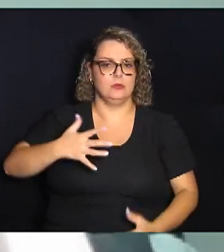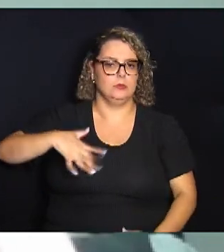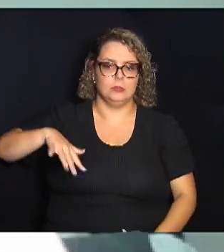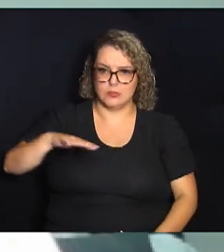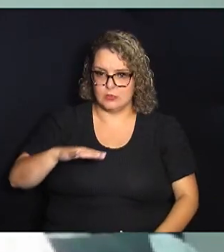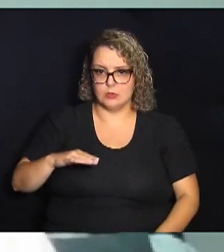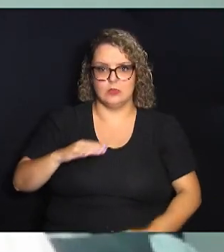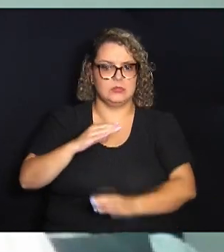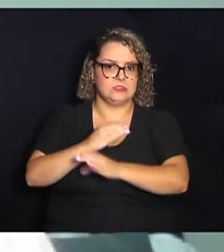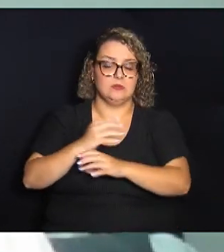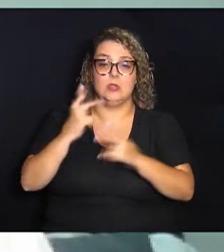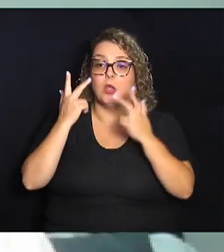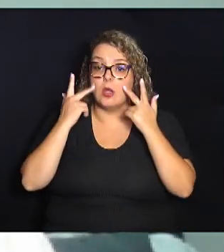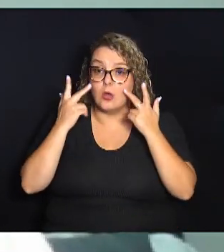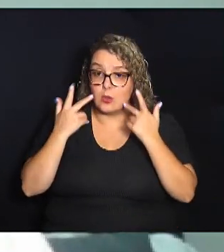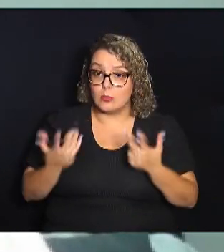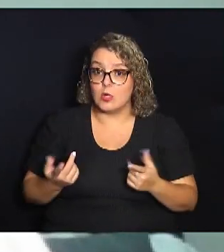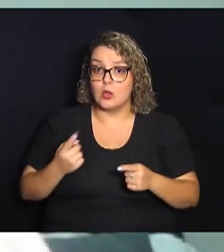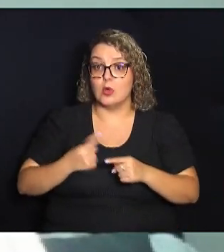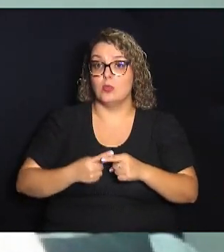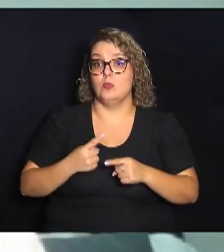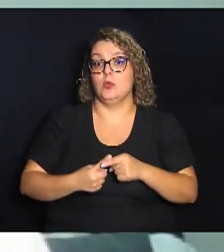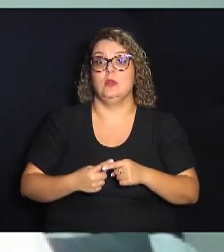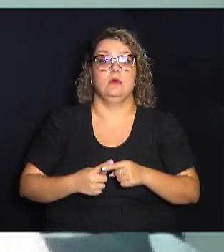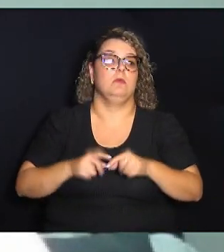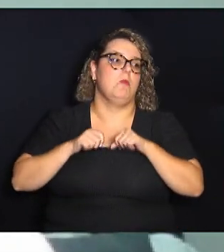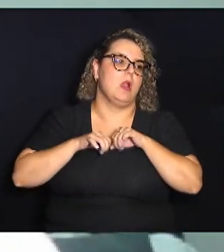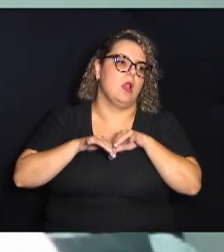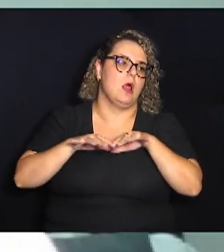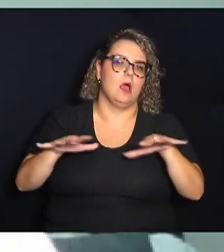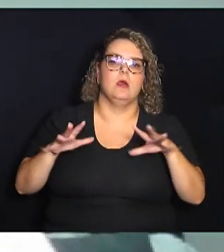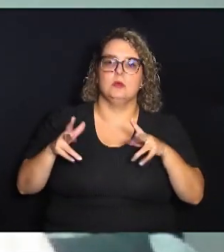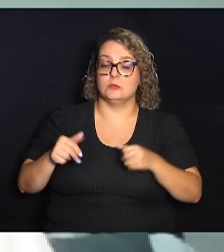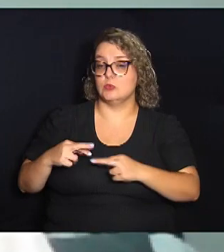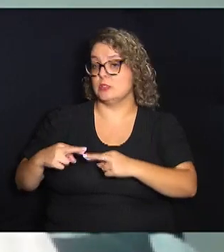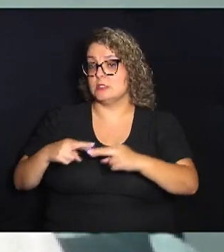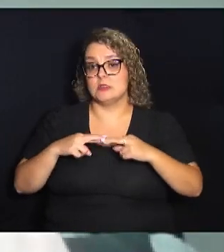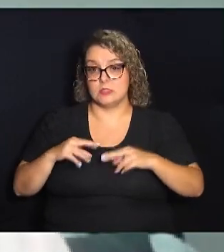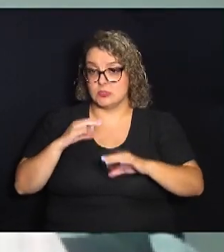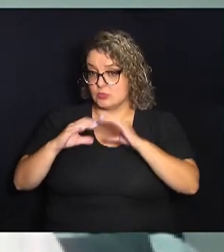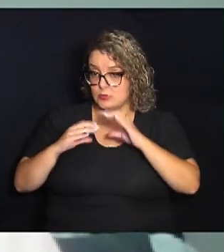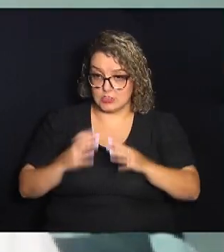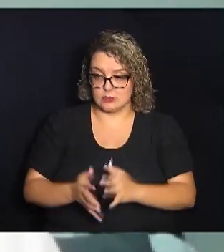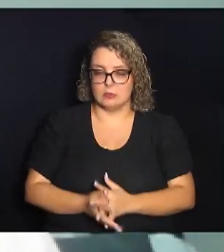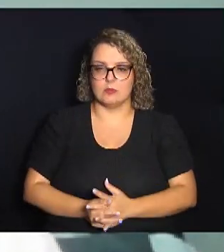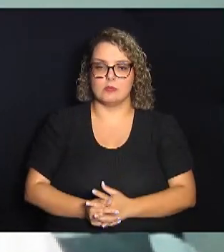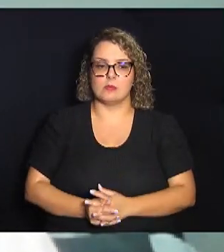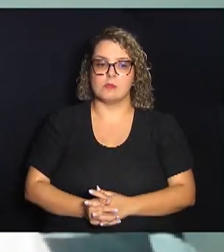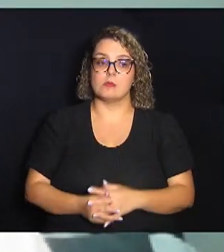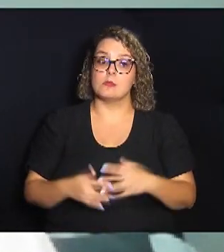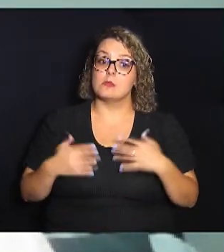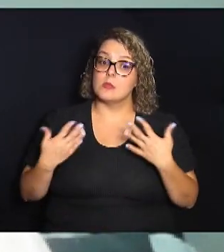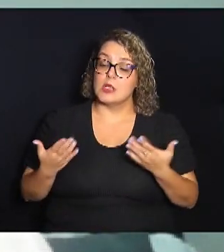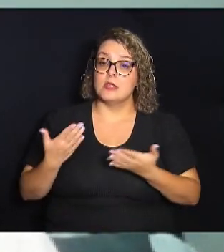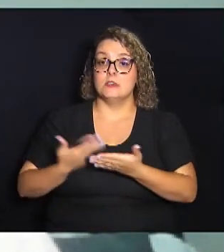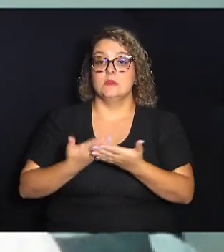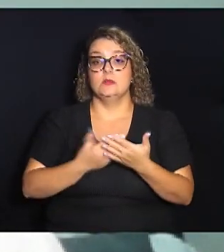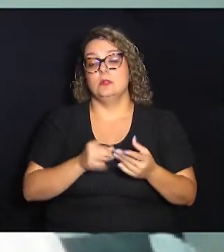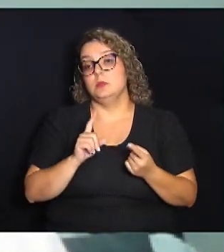civil comum, porque isso foi difundido em todas as redes de comunicação. Só que esse estudo,